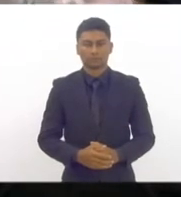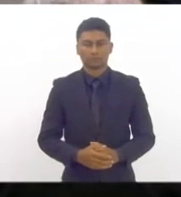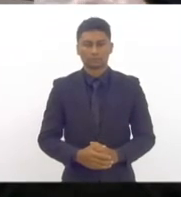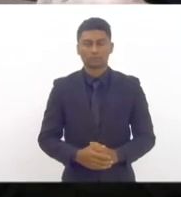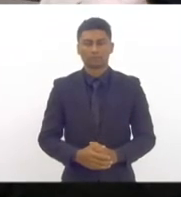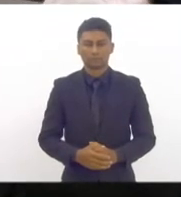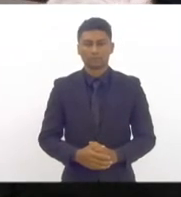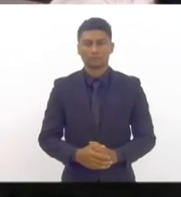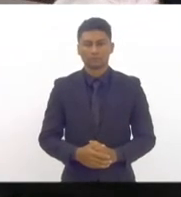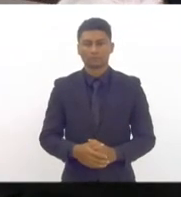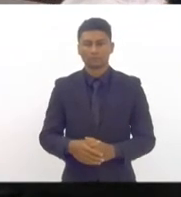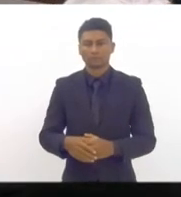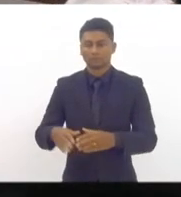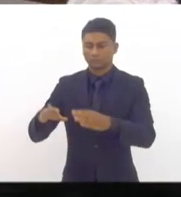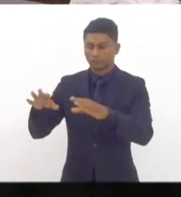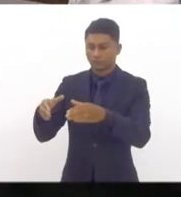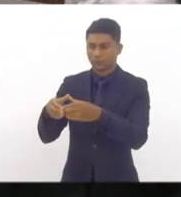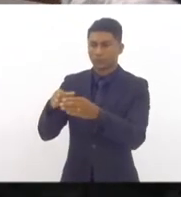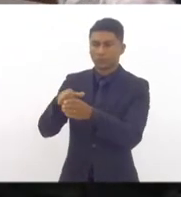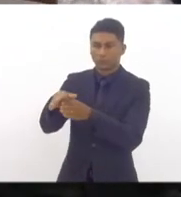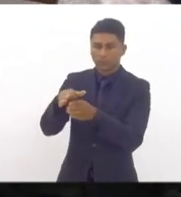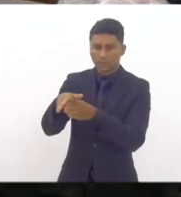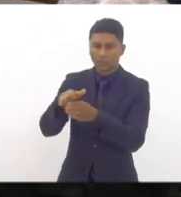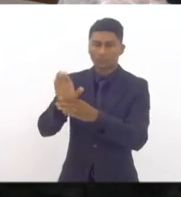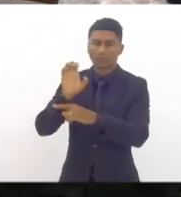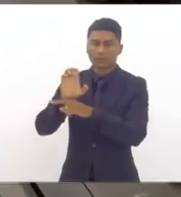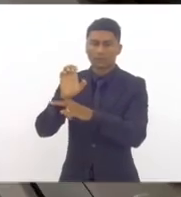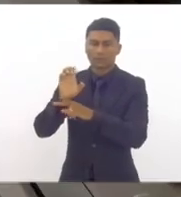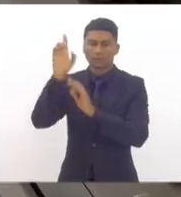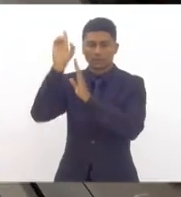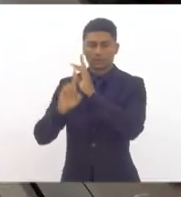Próxima é o Conselho Estadual de Direitos Humanos.